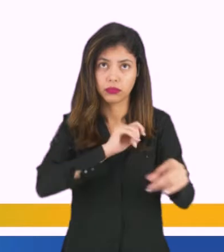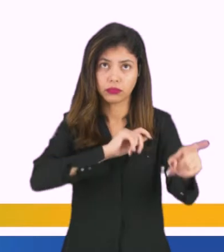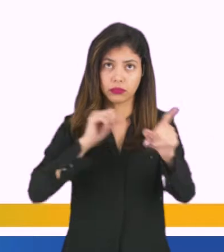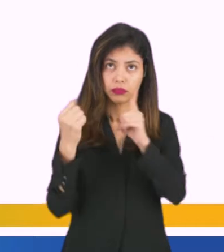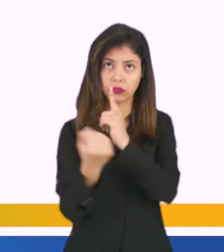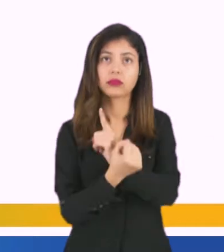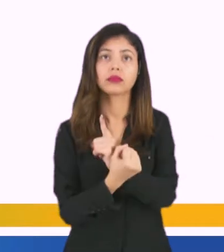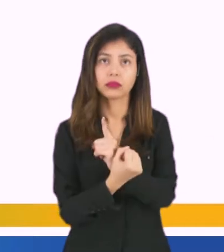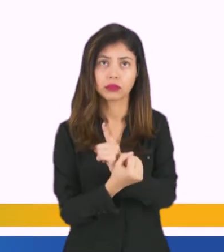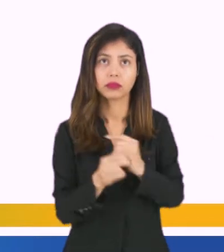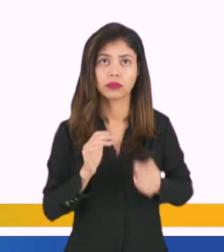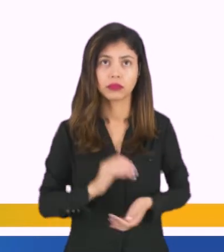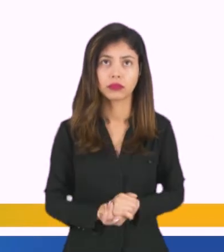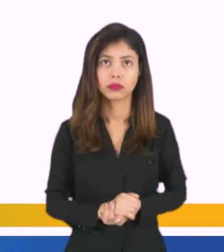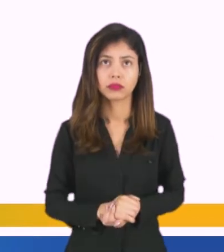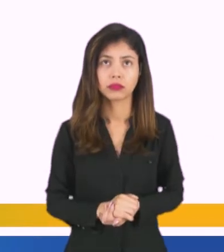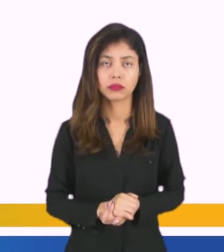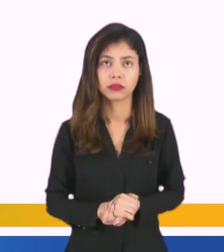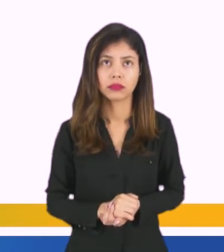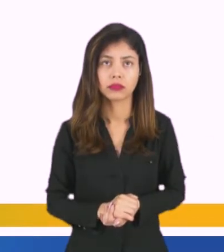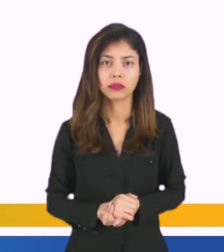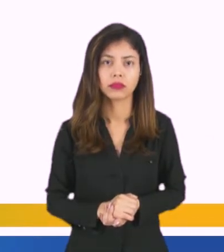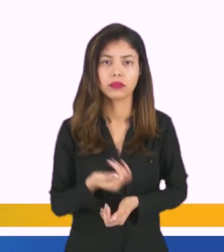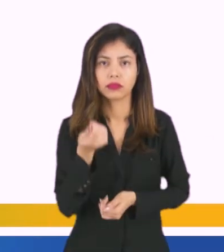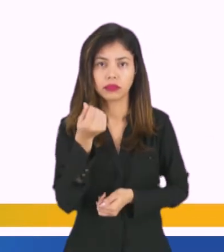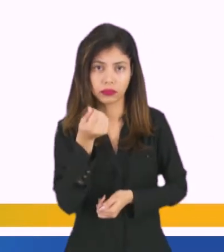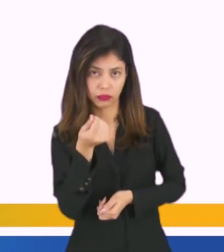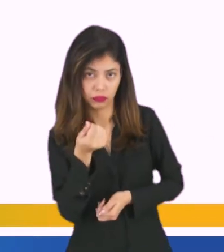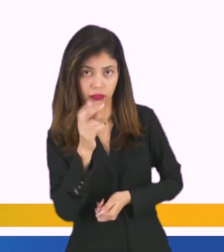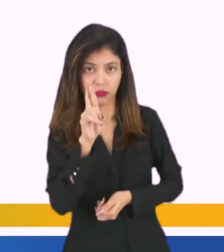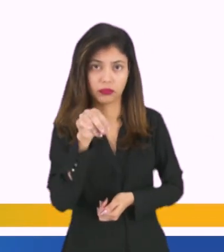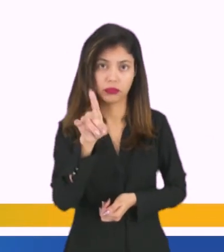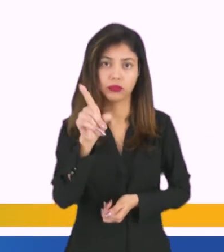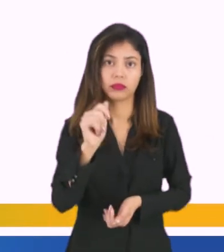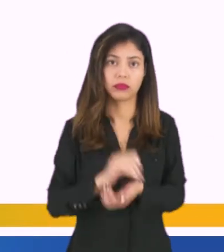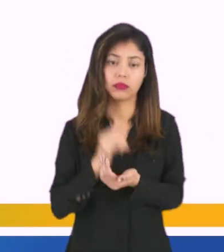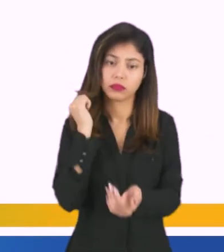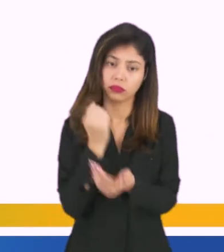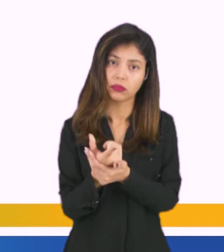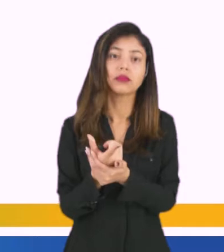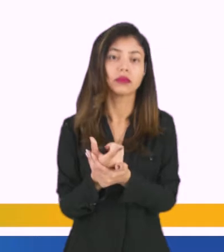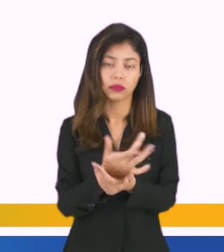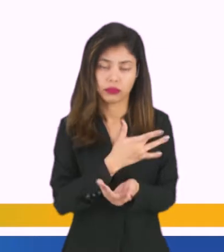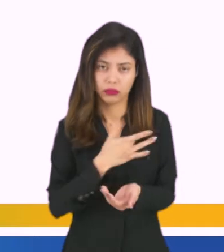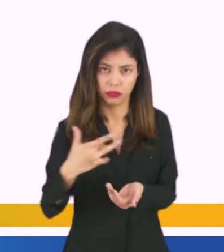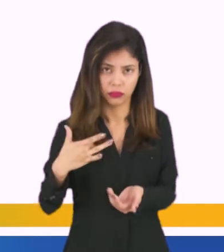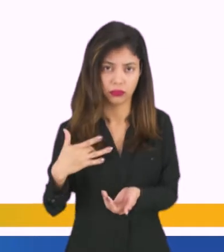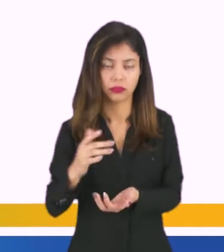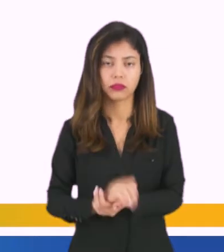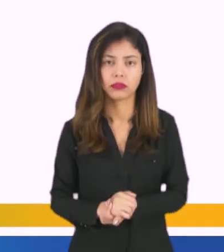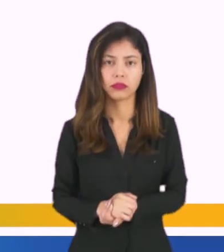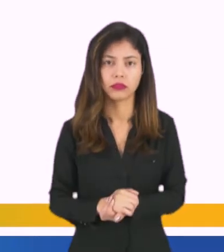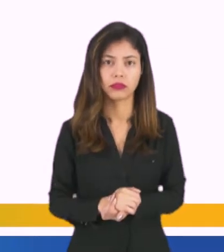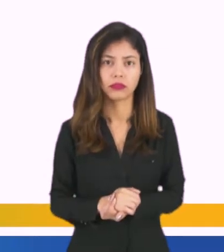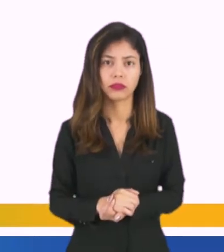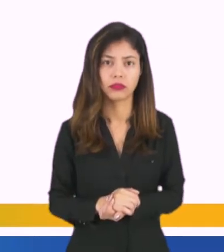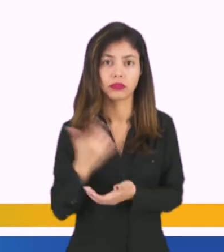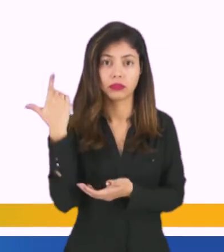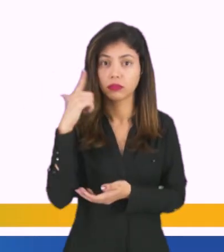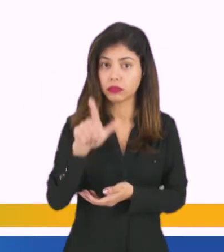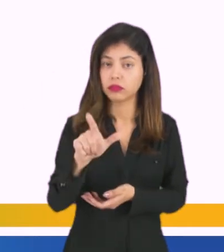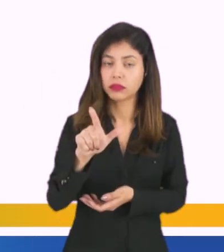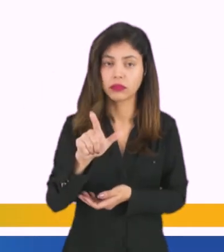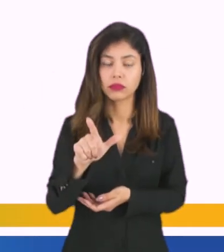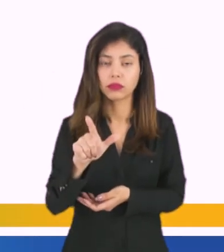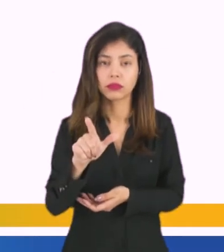da população, né? A renda, se as pessoas conseguem pagar plano de saúde, se elas conseguem ter dinheiro